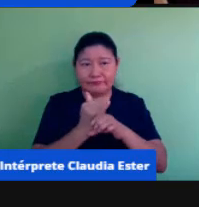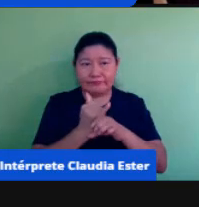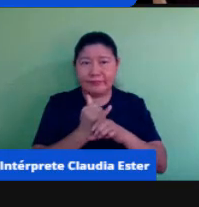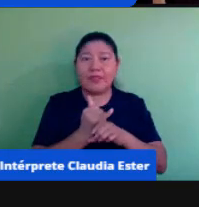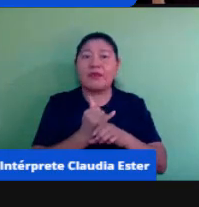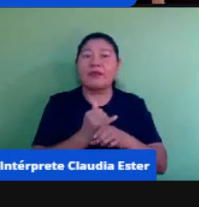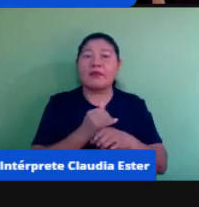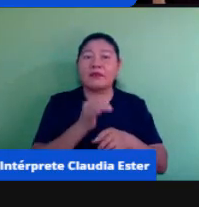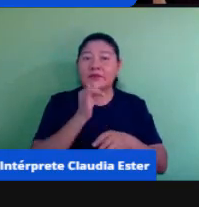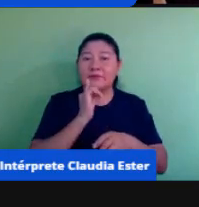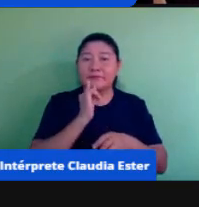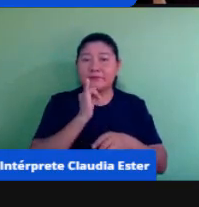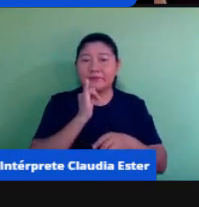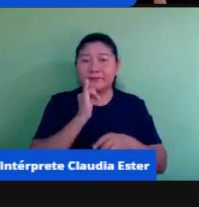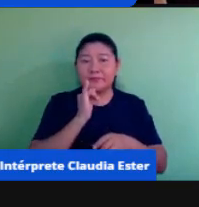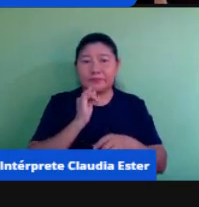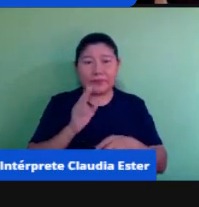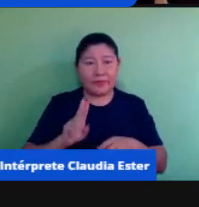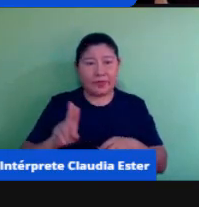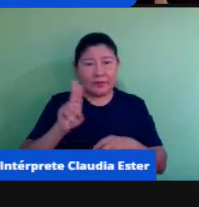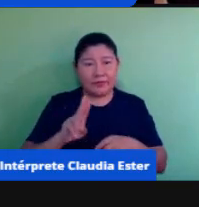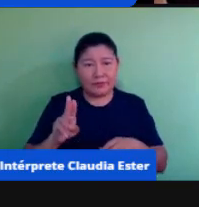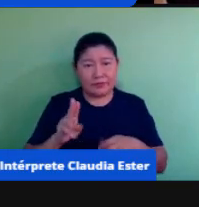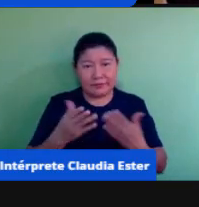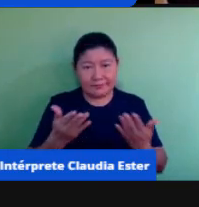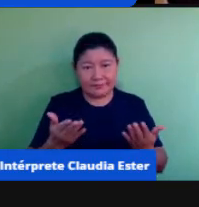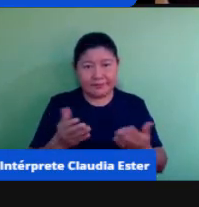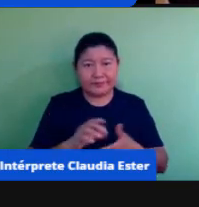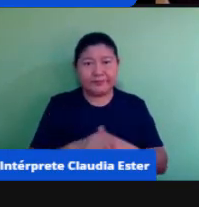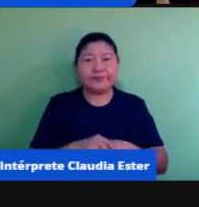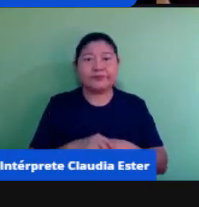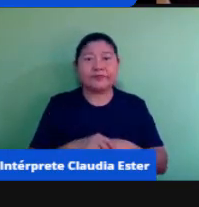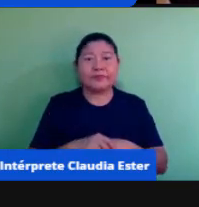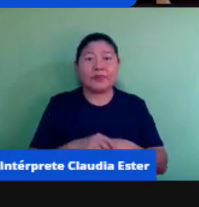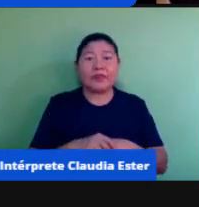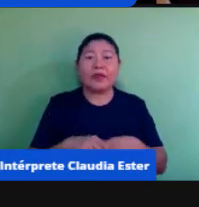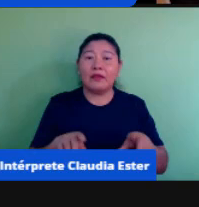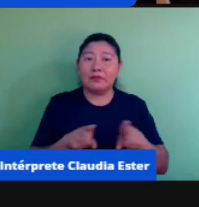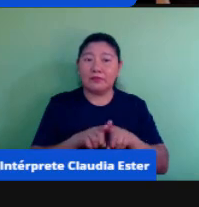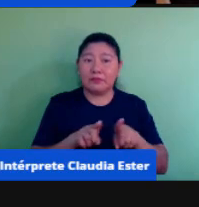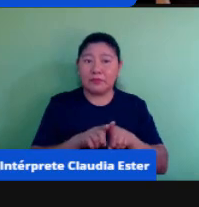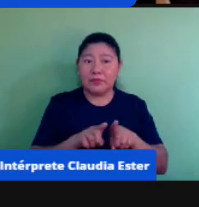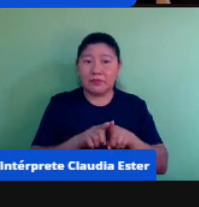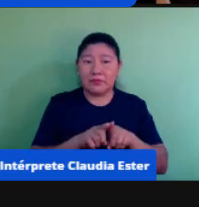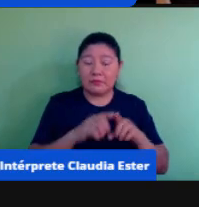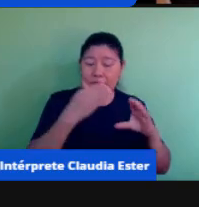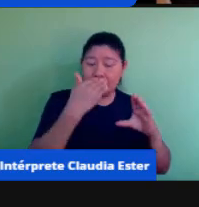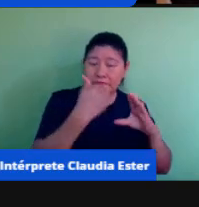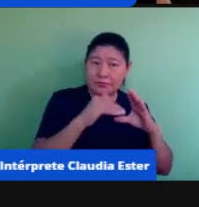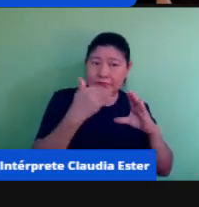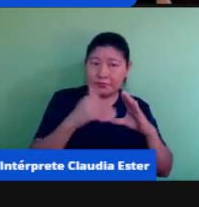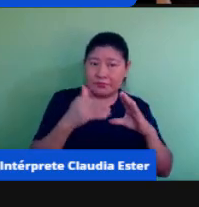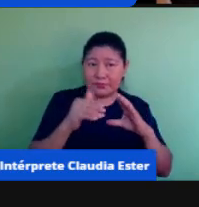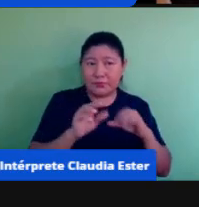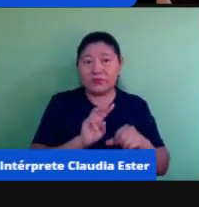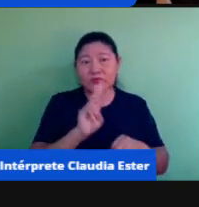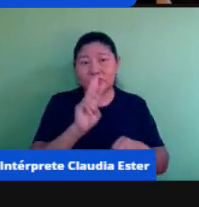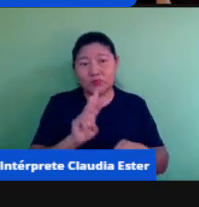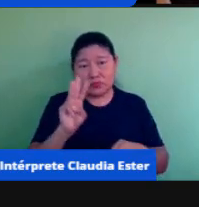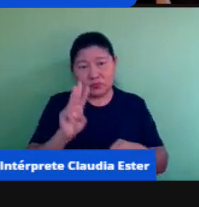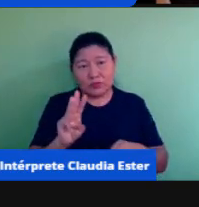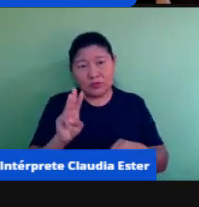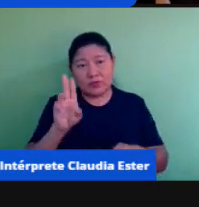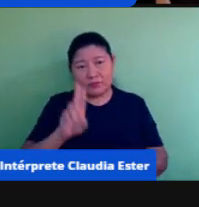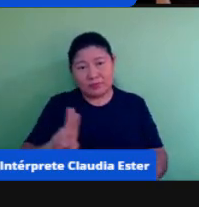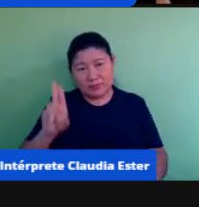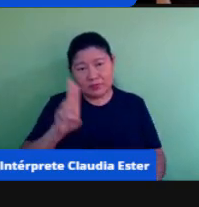e língua portuguesa, que são as que mais pegam os alunos, você está mandando um mimo para eles conseguirem desenvolver em casa.